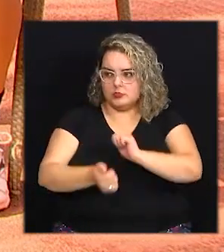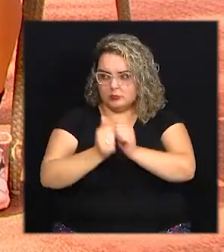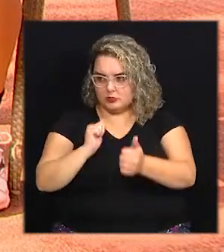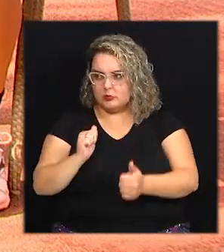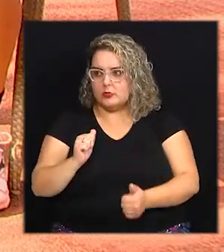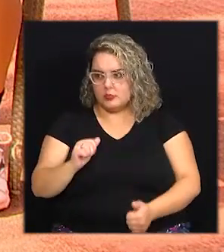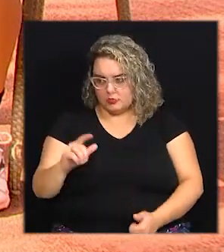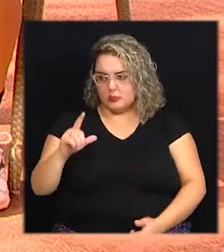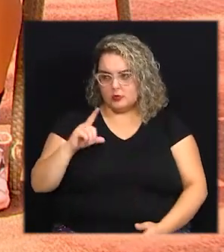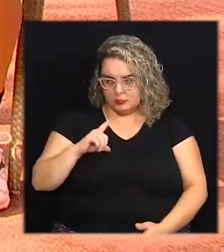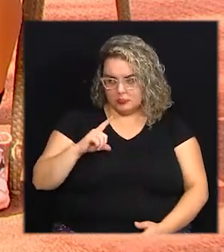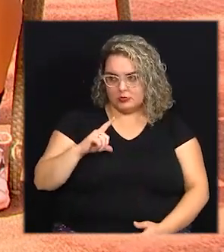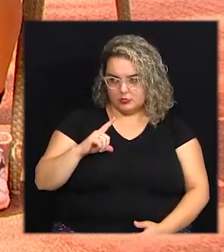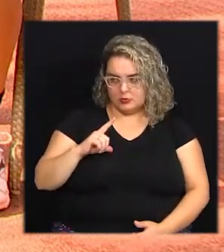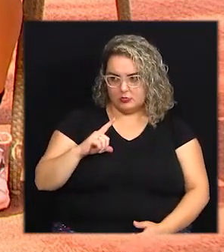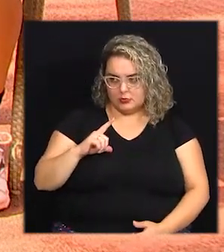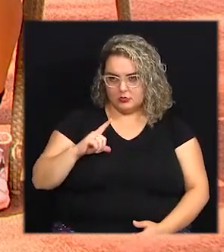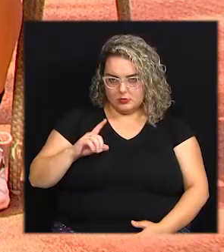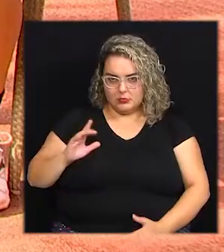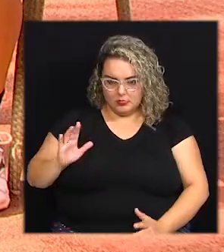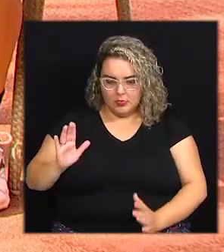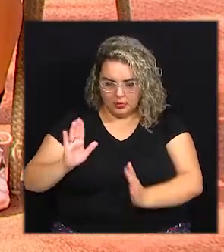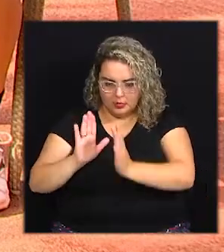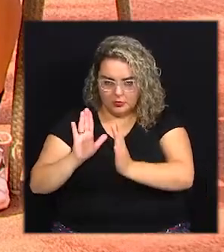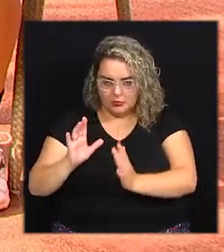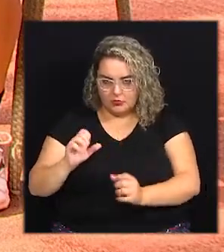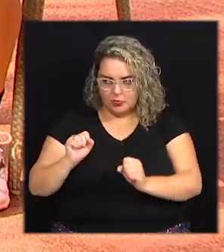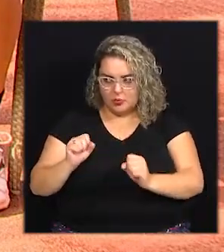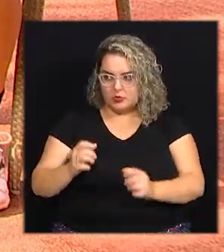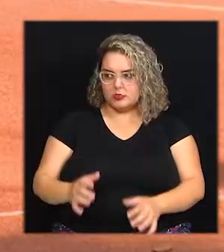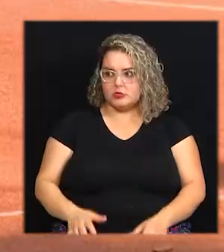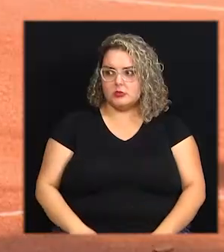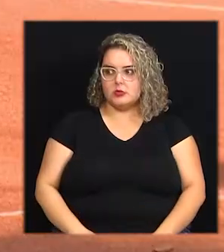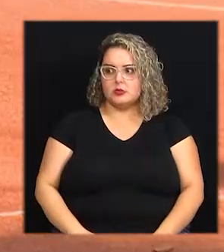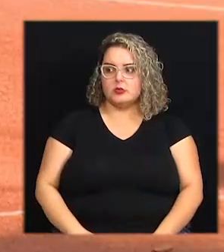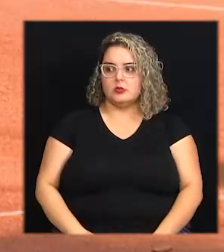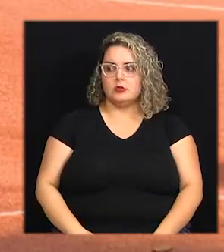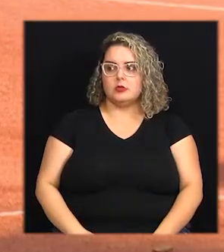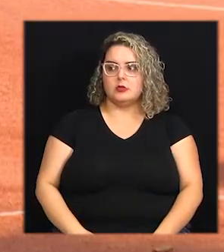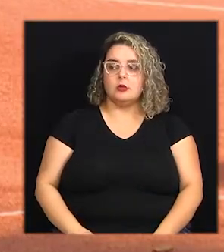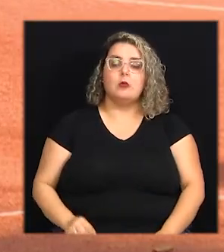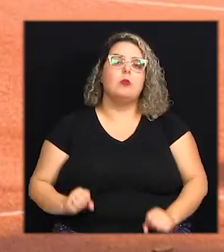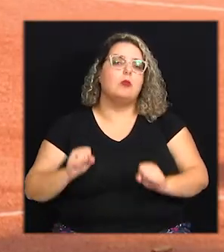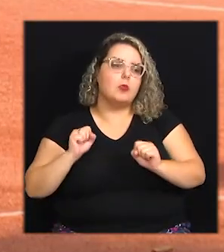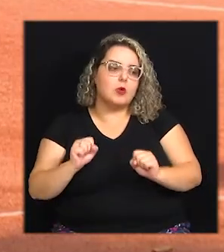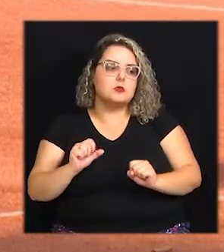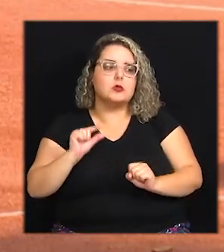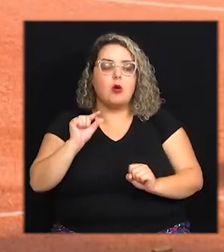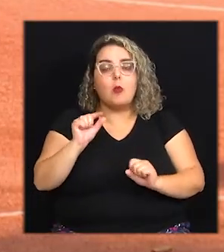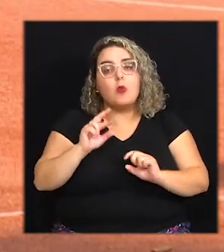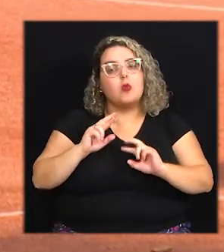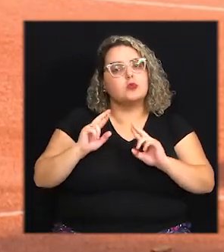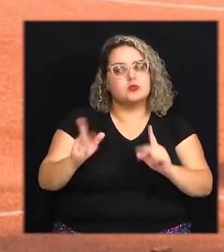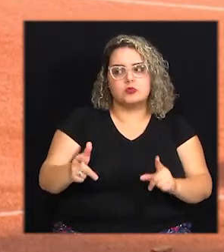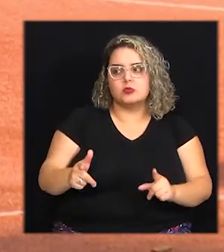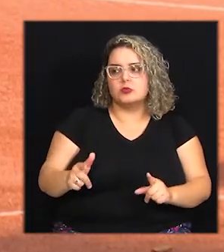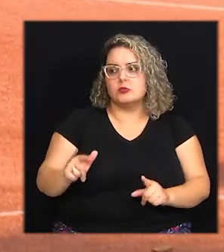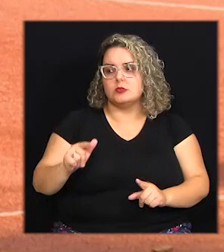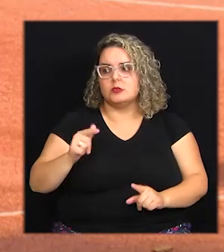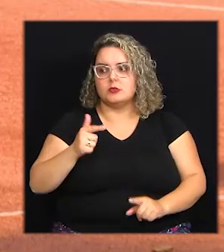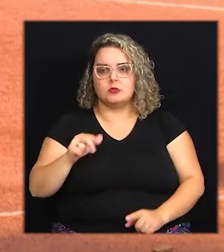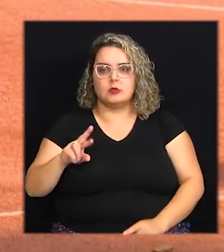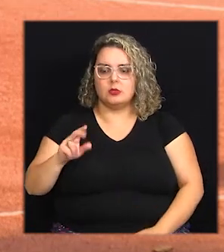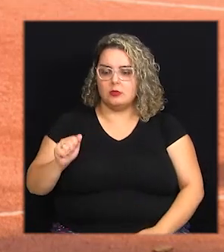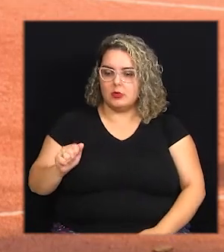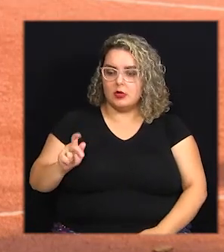Você já pode enfrentar eles. Sim, eu posso, só que é um pouco diferente porque eu não tenho